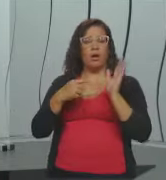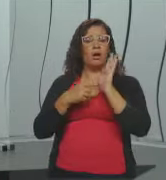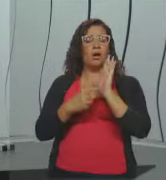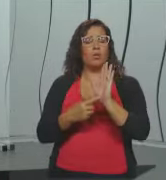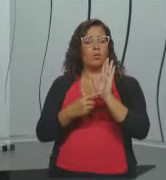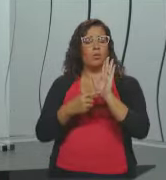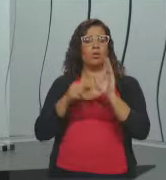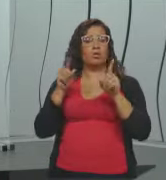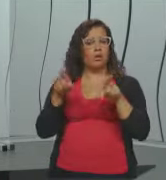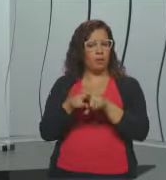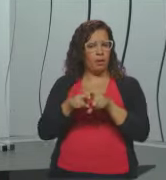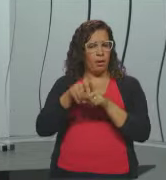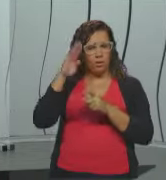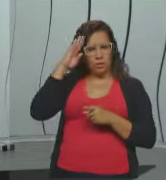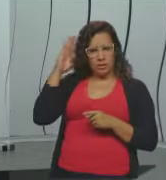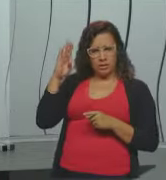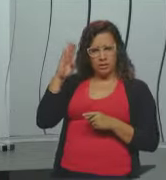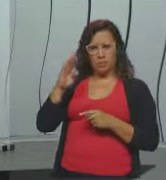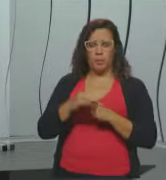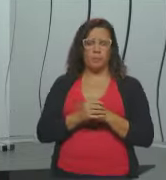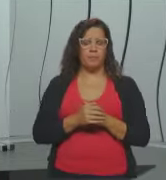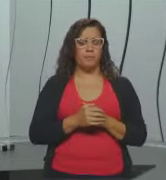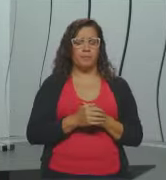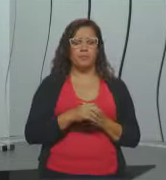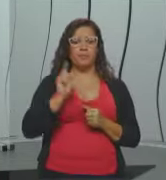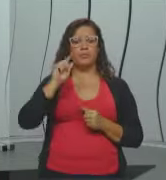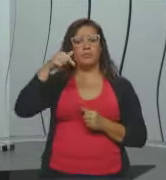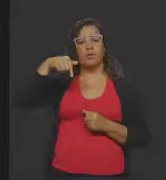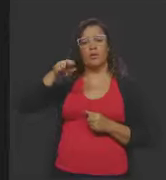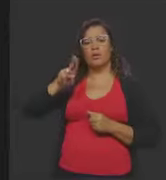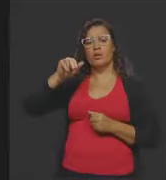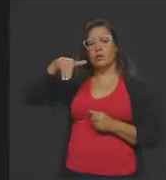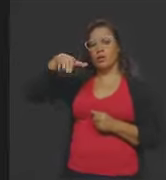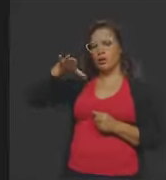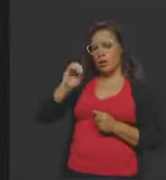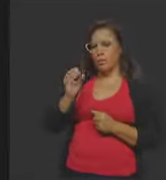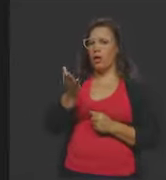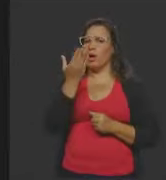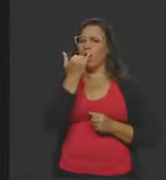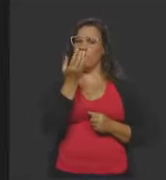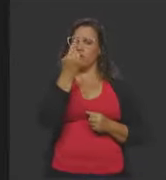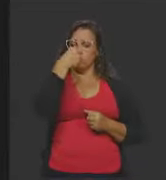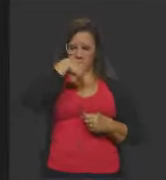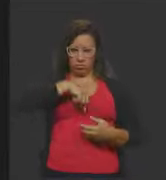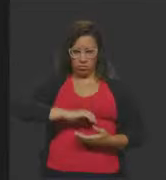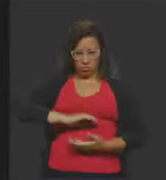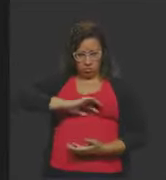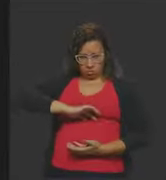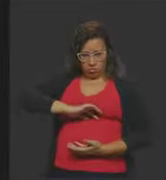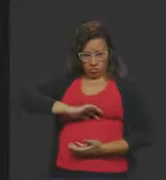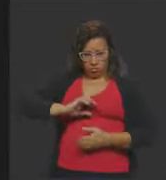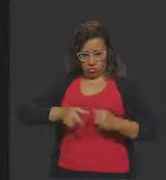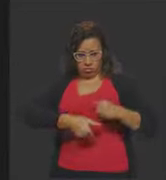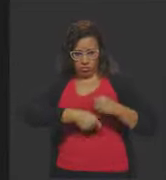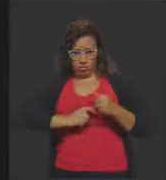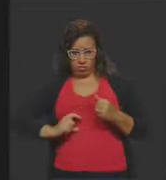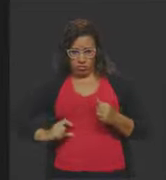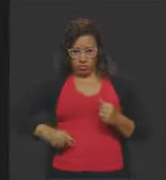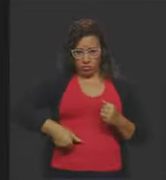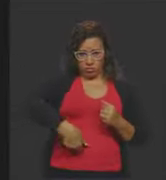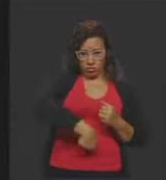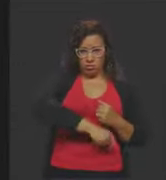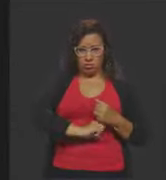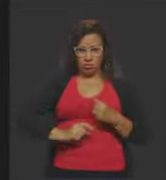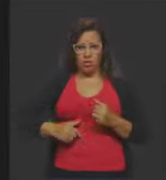duodeno. A digestão do quimo ocorre principalmente no duodeno e no início